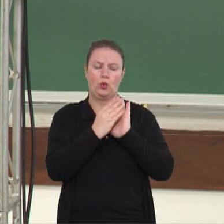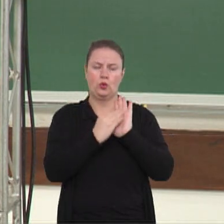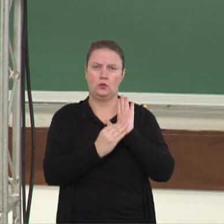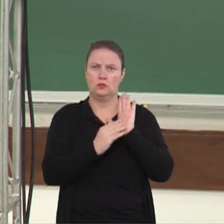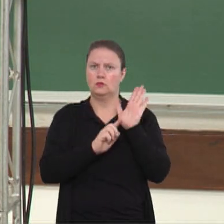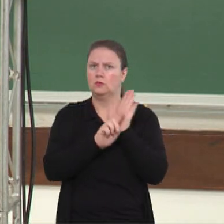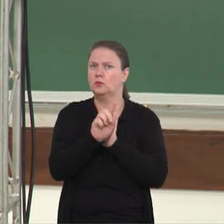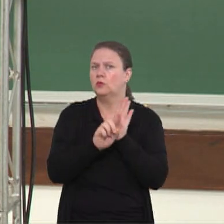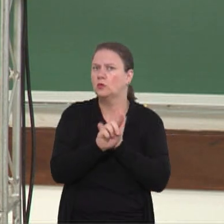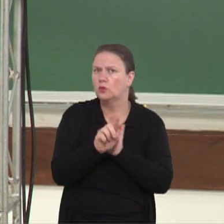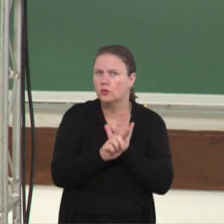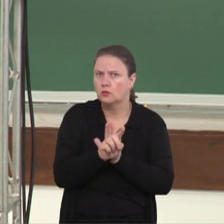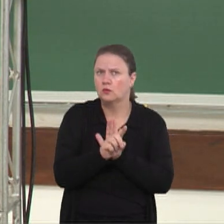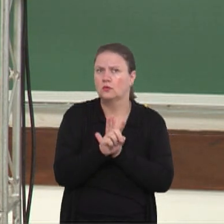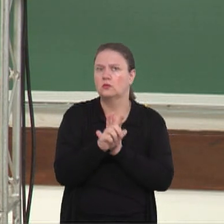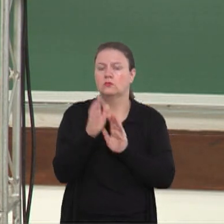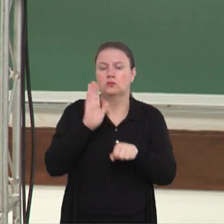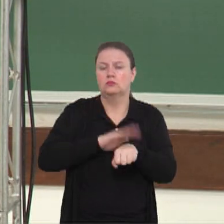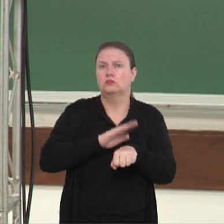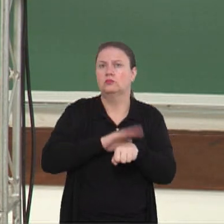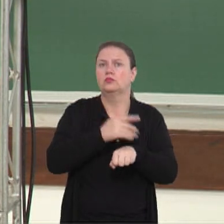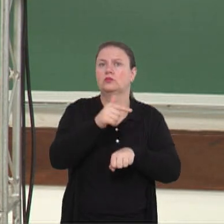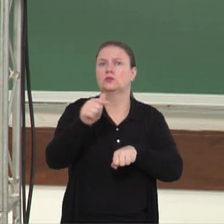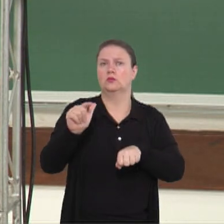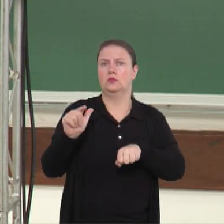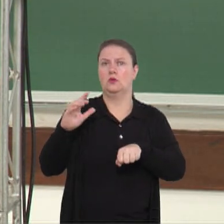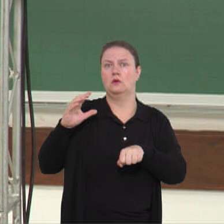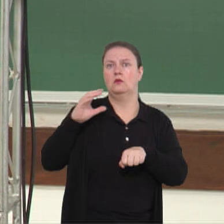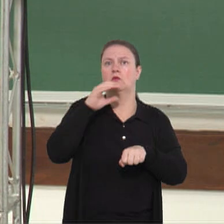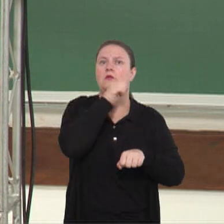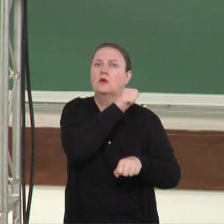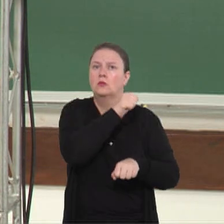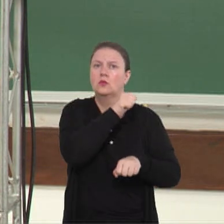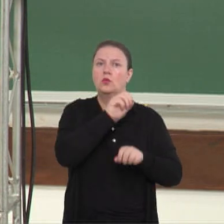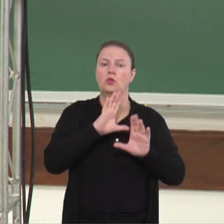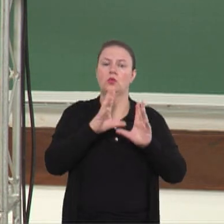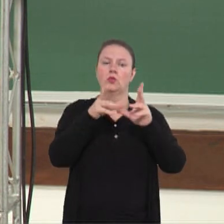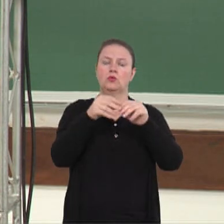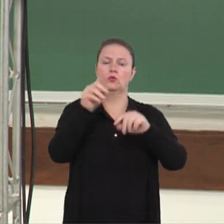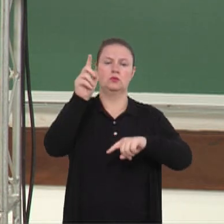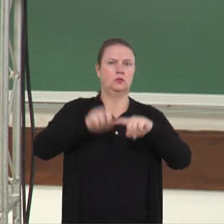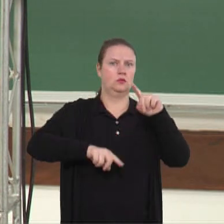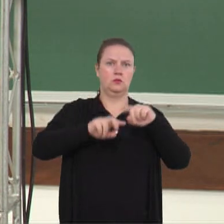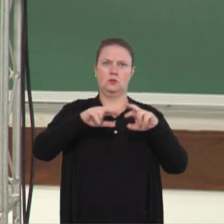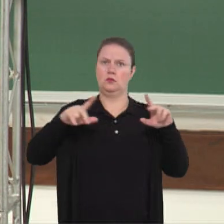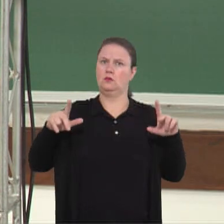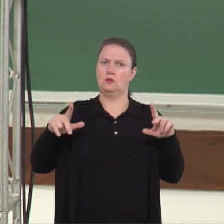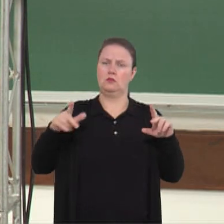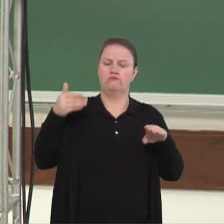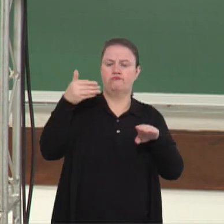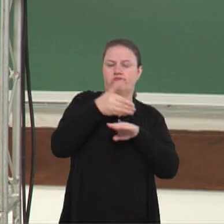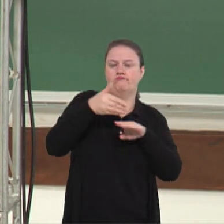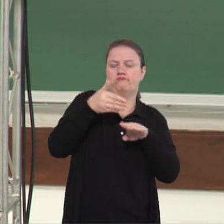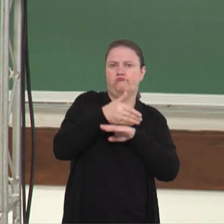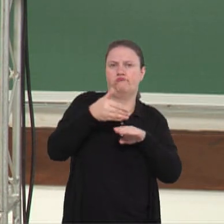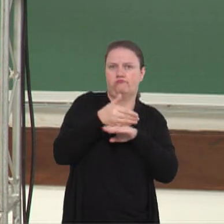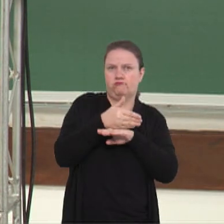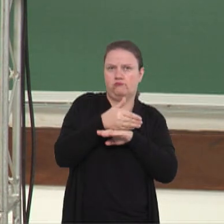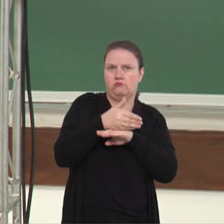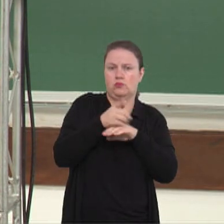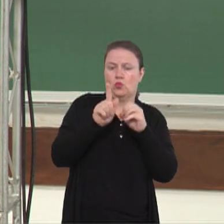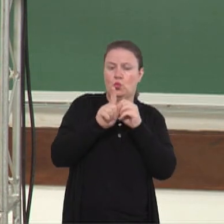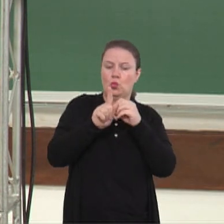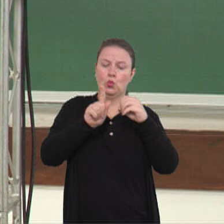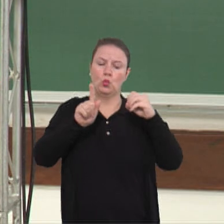porque a gente não vai ter tempo hábil para isso aqui tá todo esse material vai estar disponível no google classroom